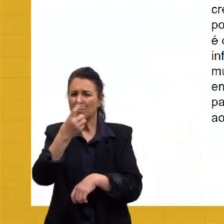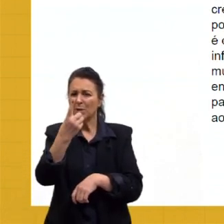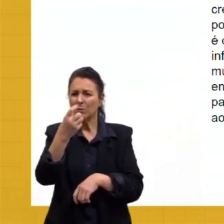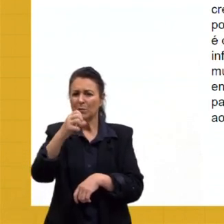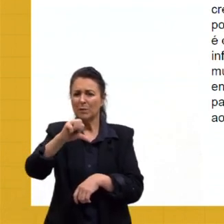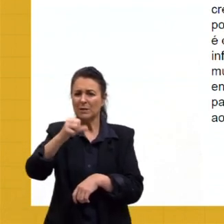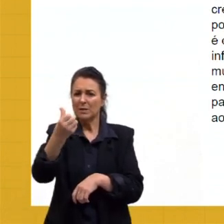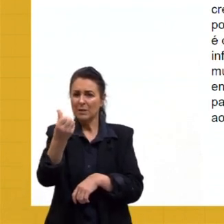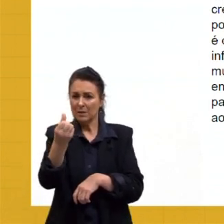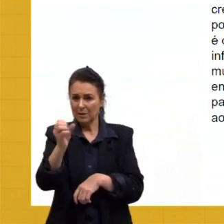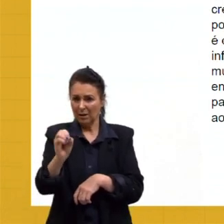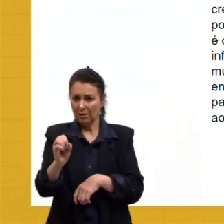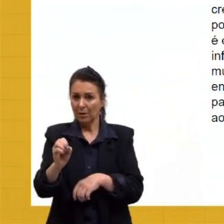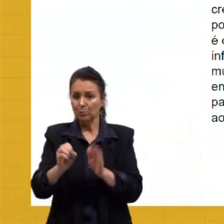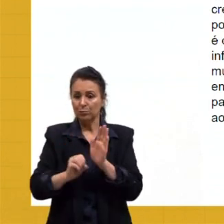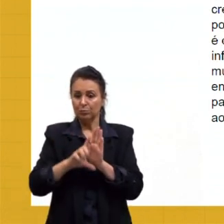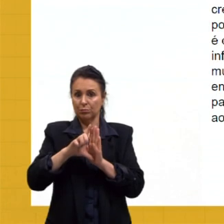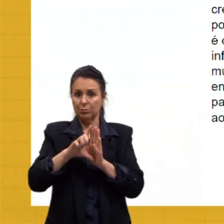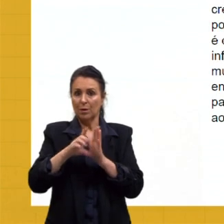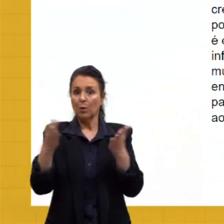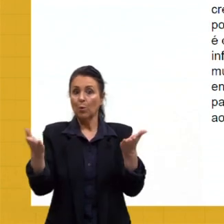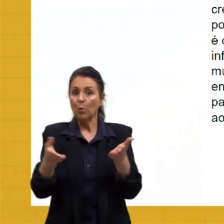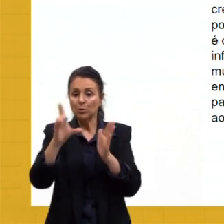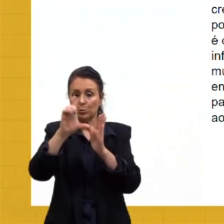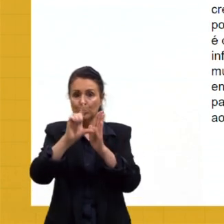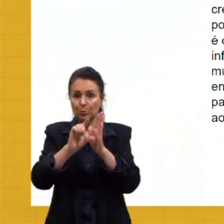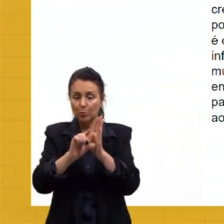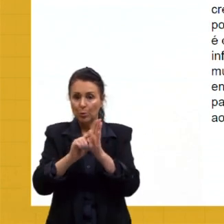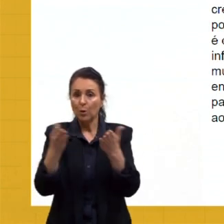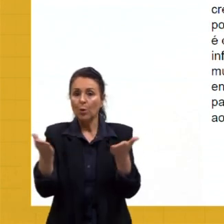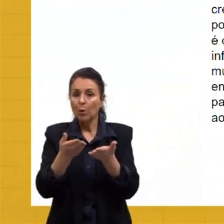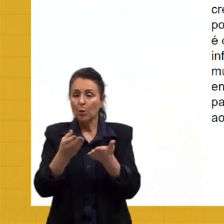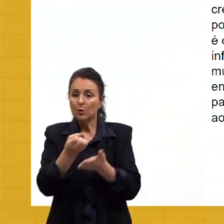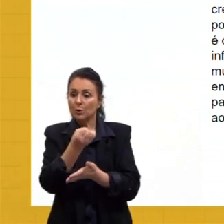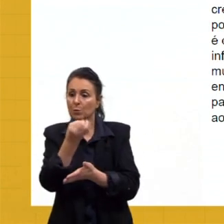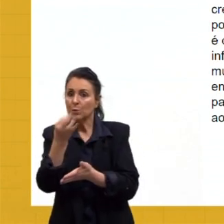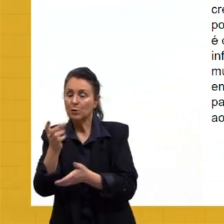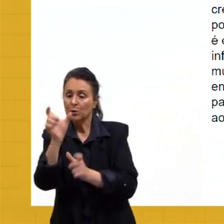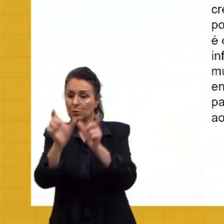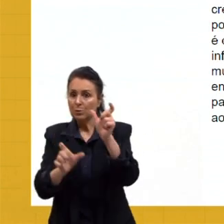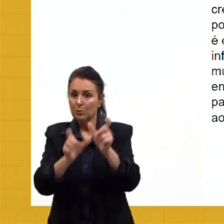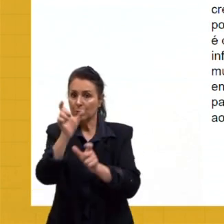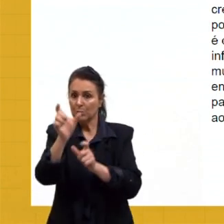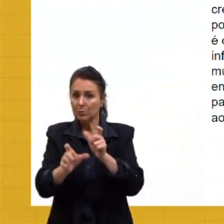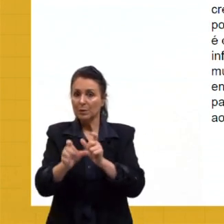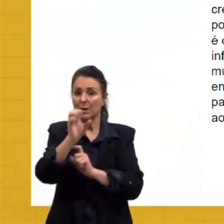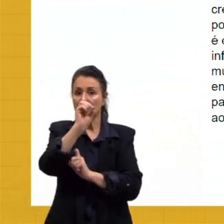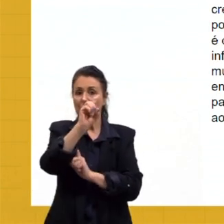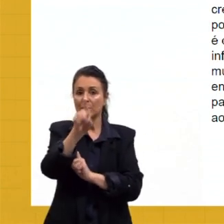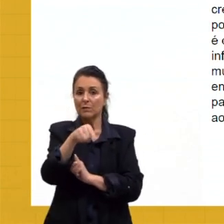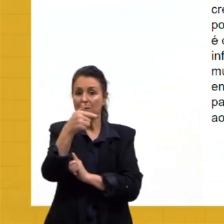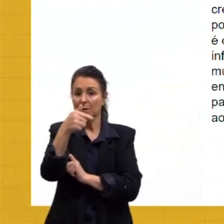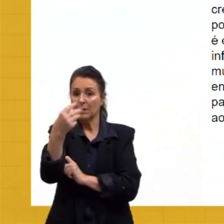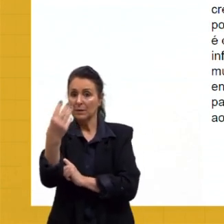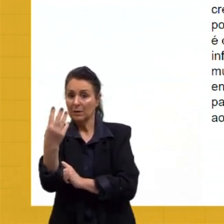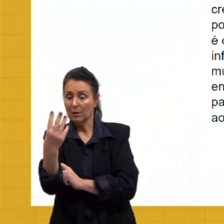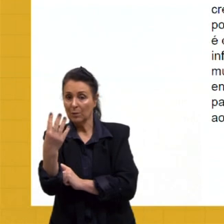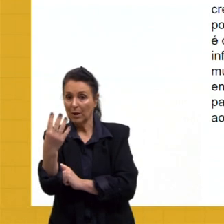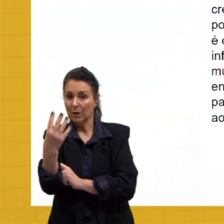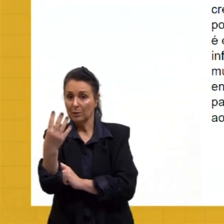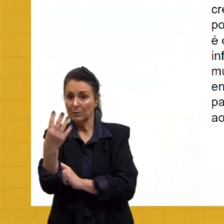né agora a gente está decrescendo hoje a taxa de crescimento da população brasileira é zero 74 anos quer dizer